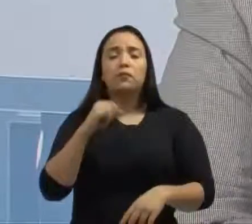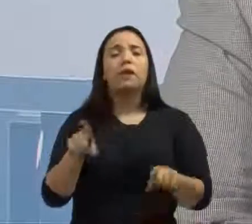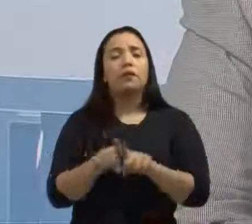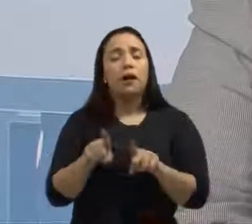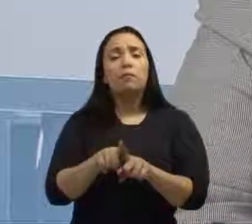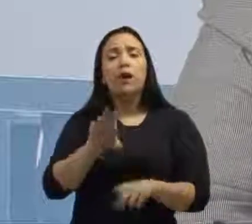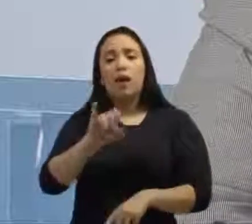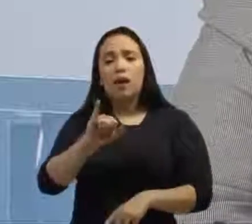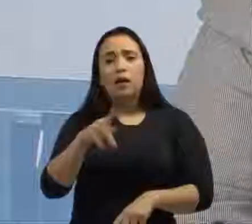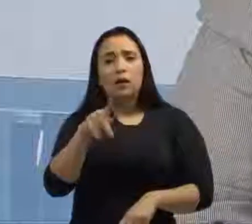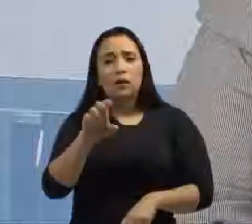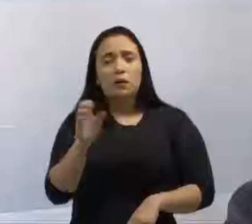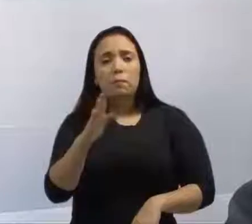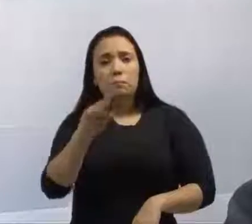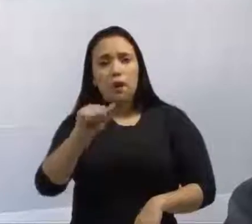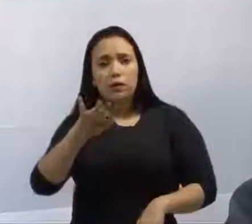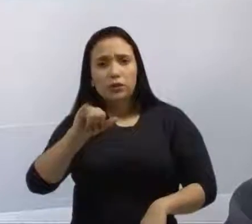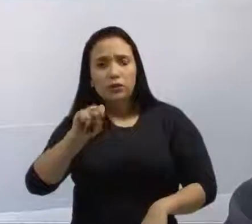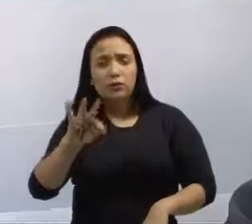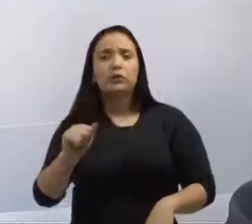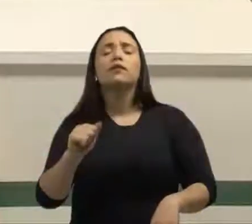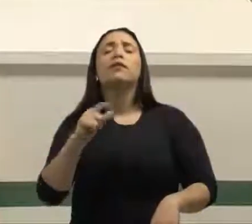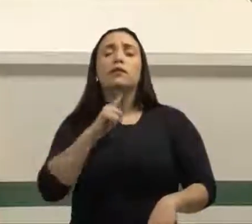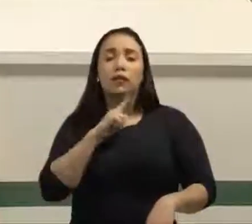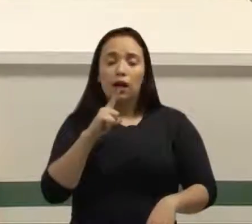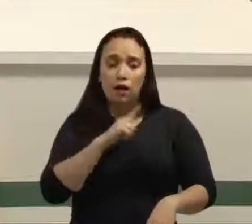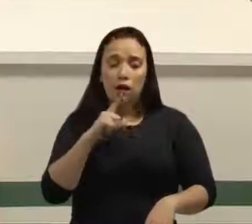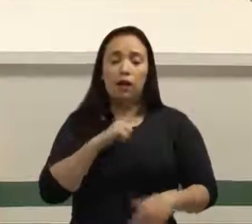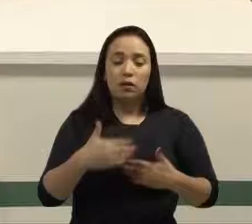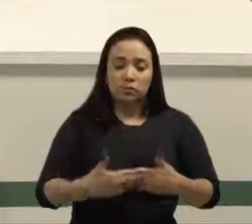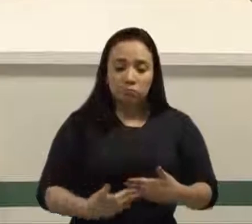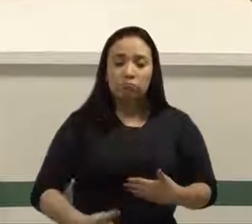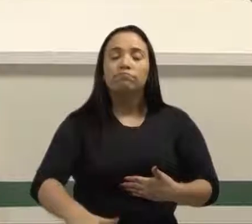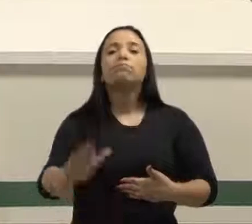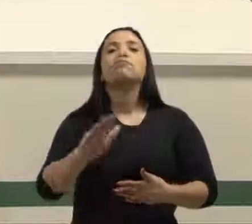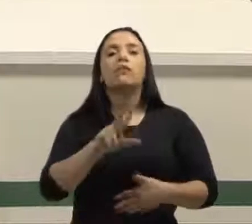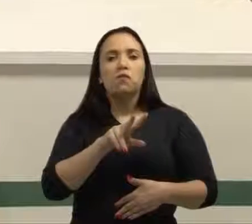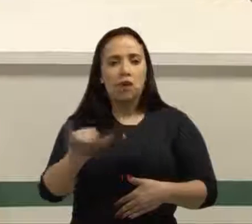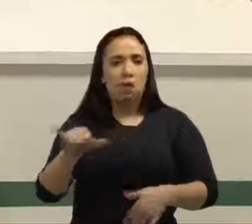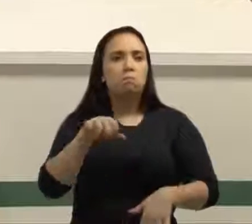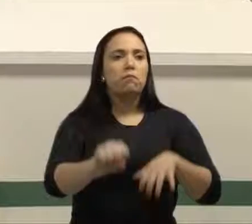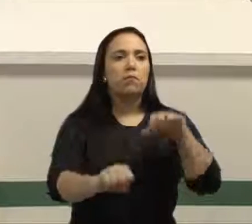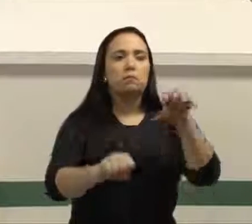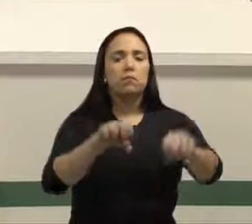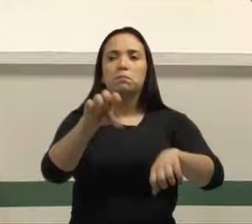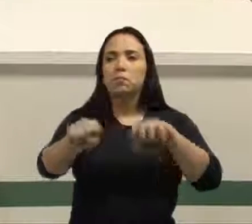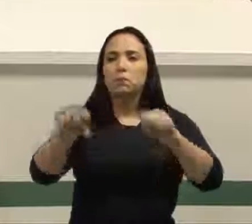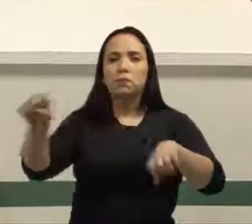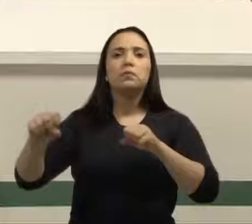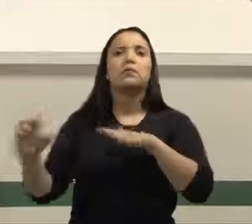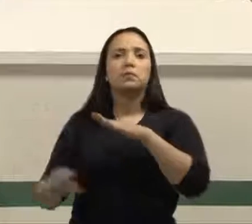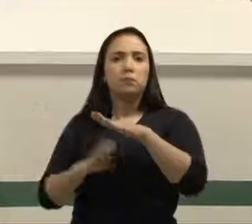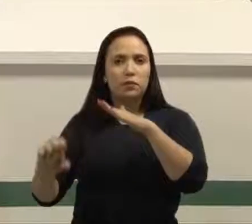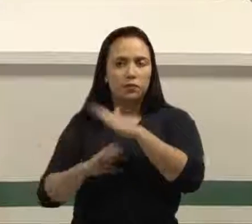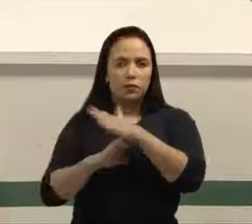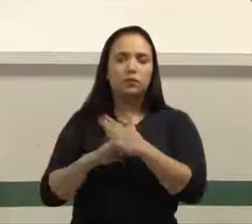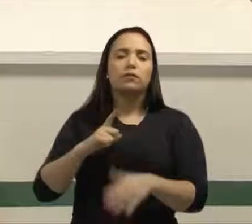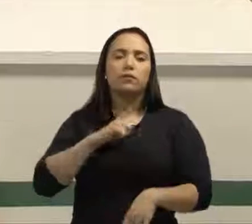preso está sendo preso. Eike Batista foi não, preso. Não para, as prisões não param. Inclusive, essa semana foram feitas outras prisões. Quer